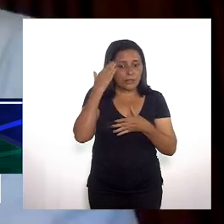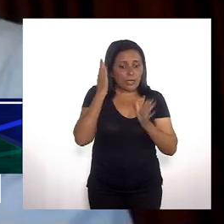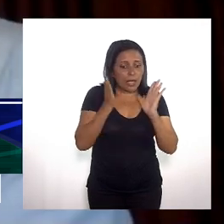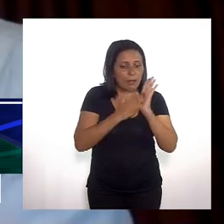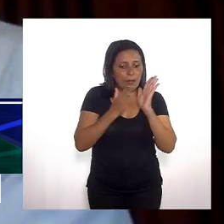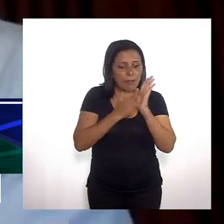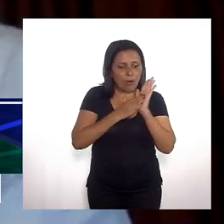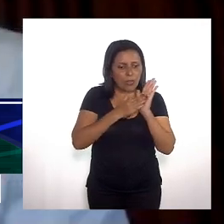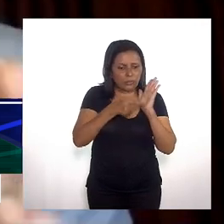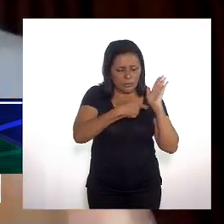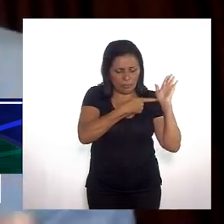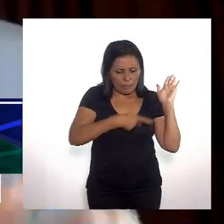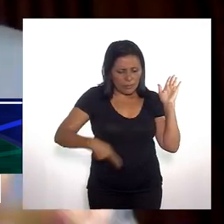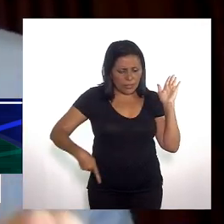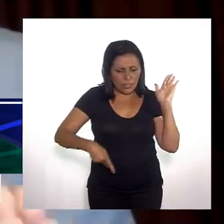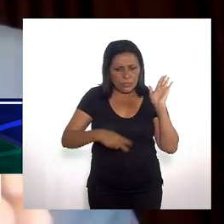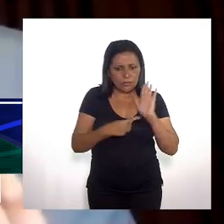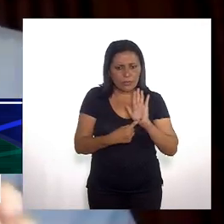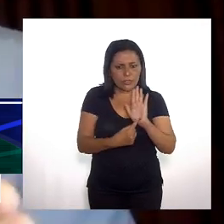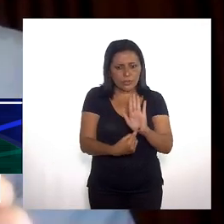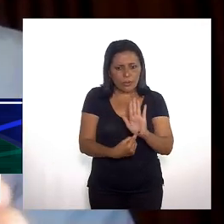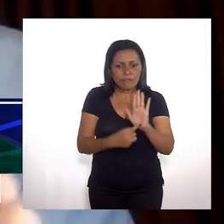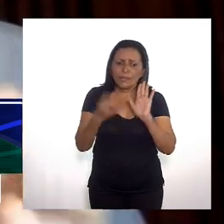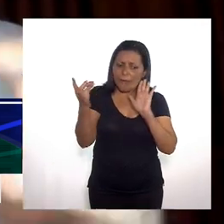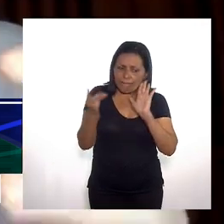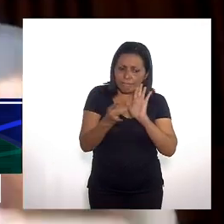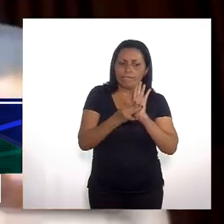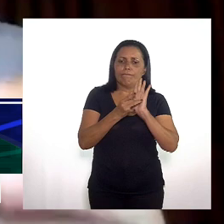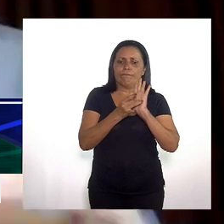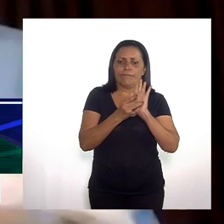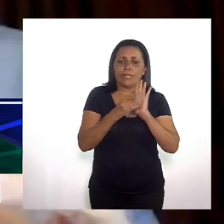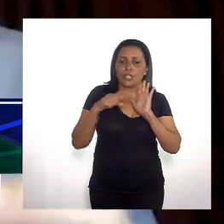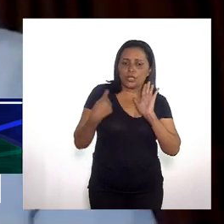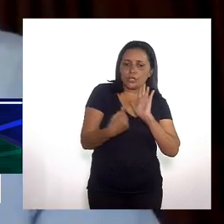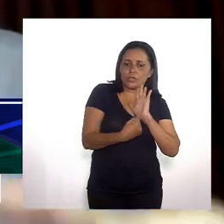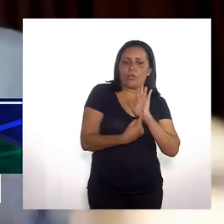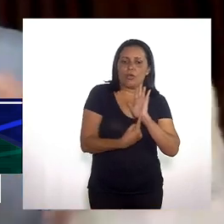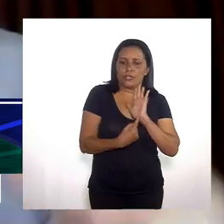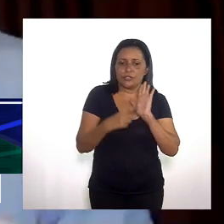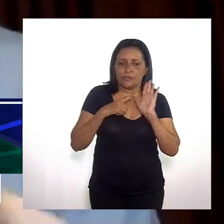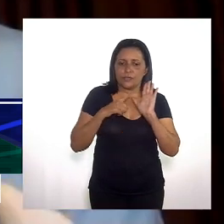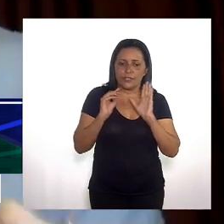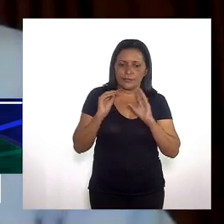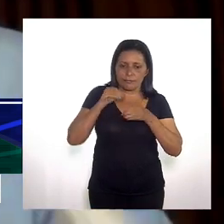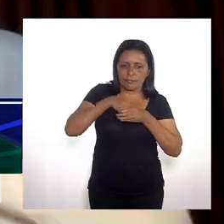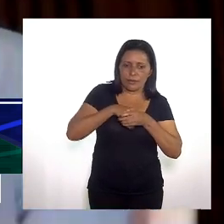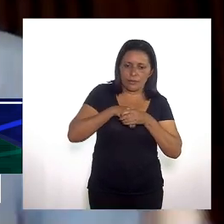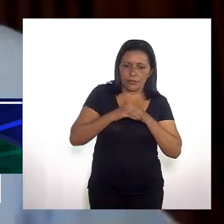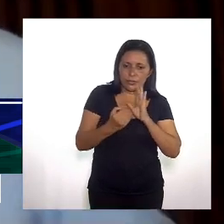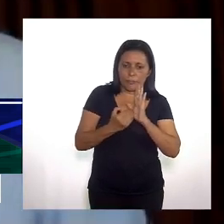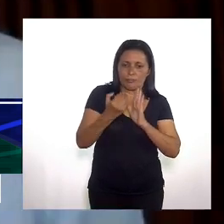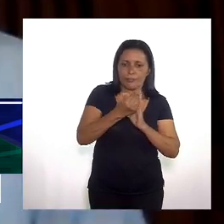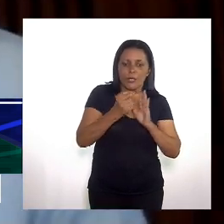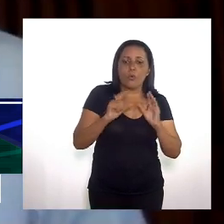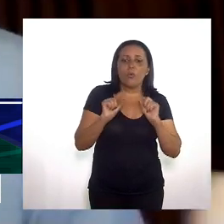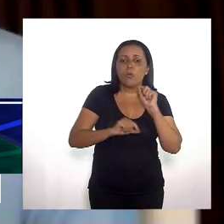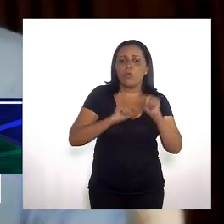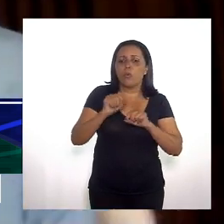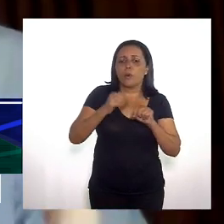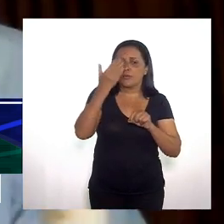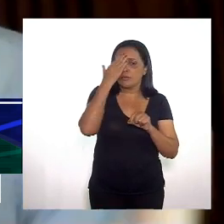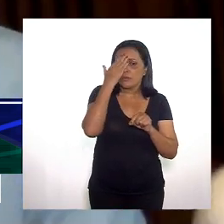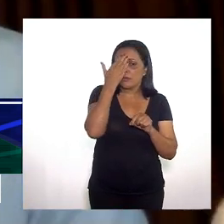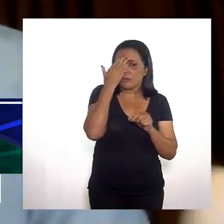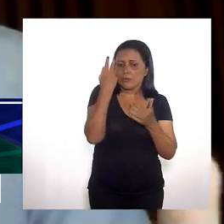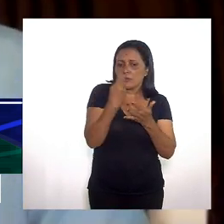Vossa Excelência apresentou. Era isso mesmo. E que nós tivéssemos, dentro desse possível excedente, e que, pelo que a gente está entendendo,